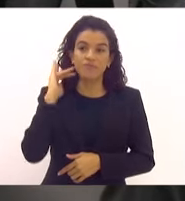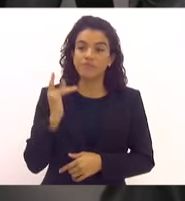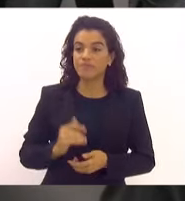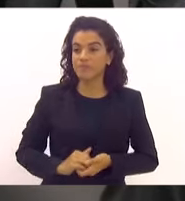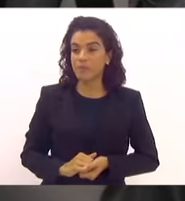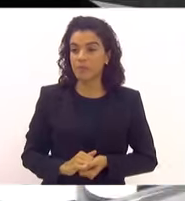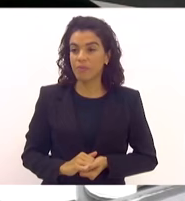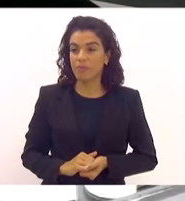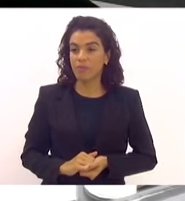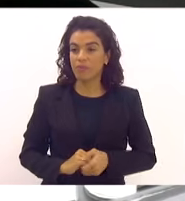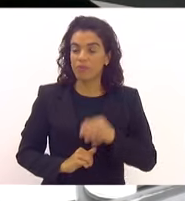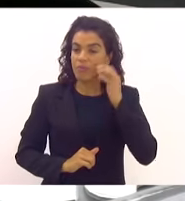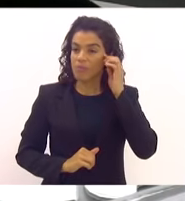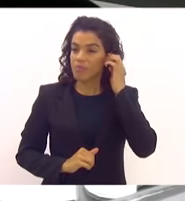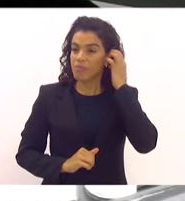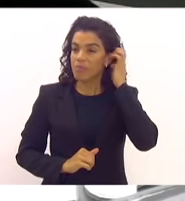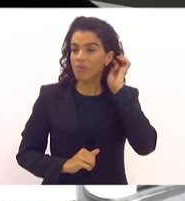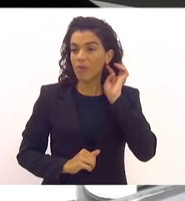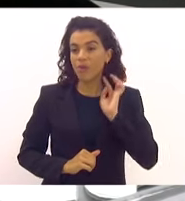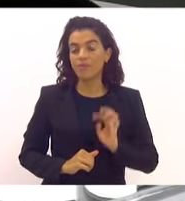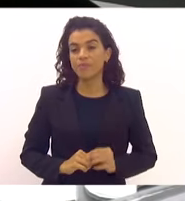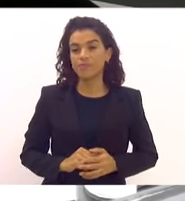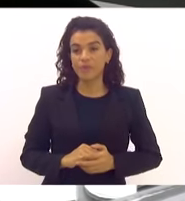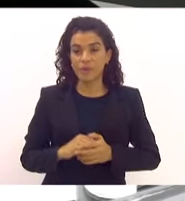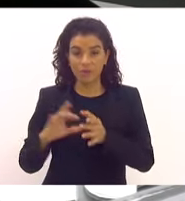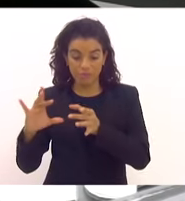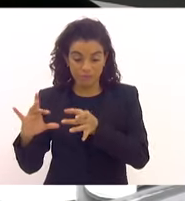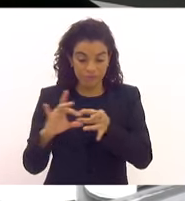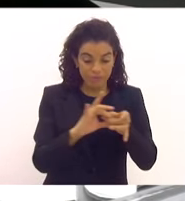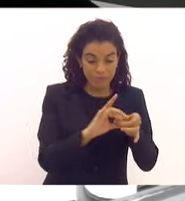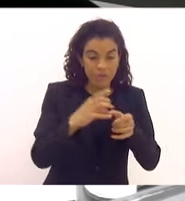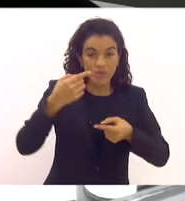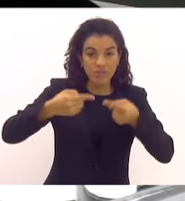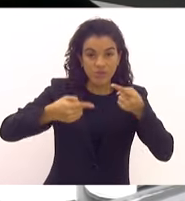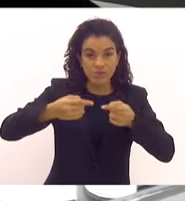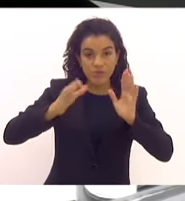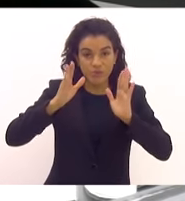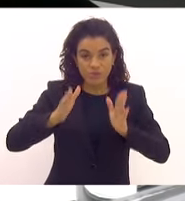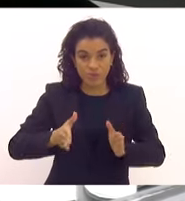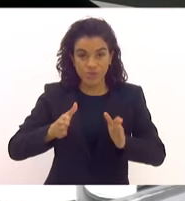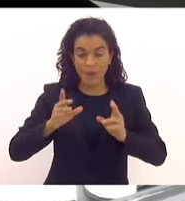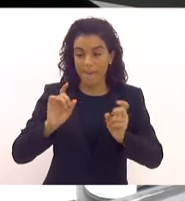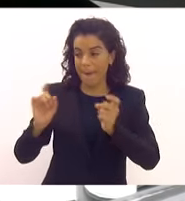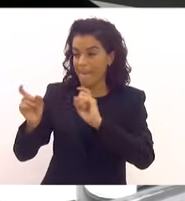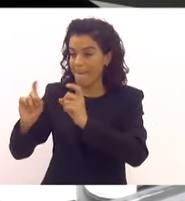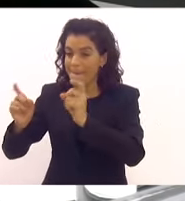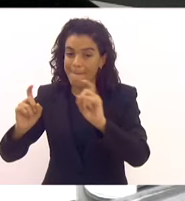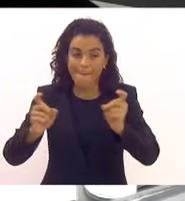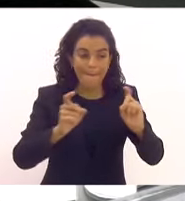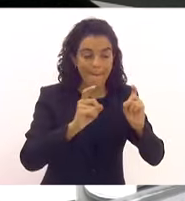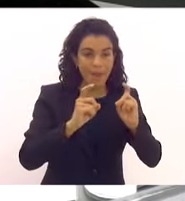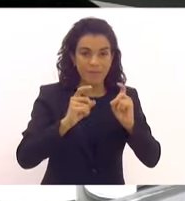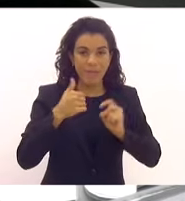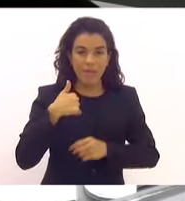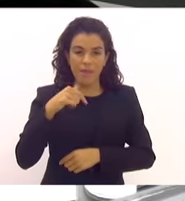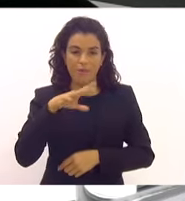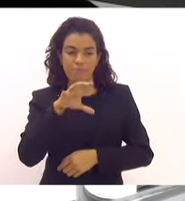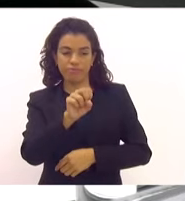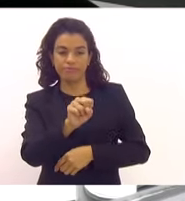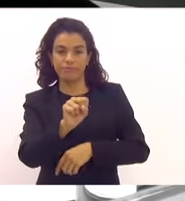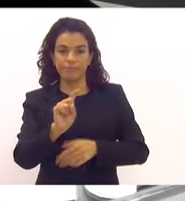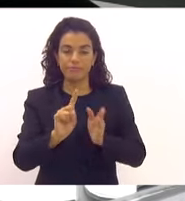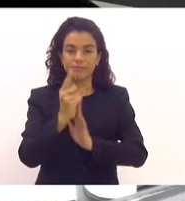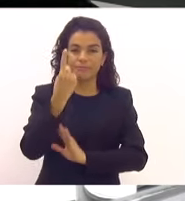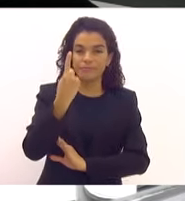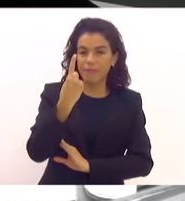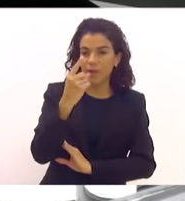Serginho. Então, dentro da linha do que foi discutido aqui, assim, eu me apeguei, num primeiro momento, a